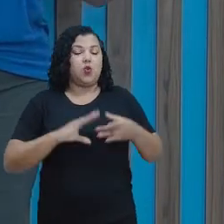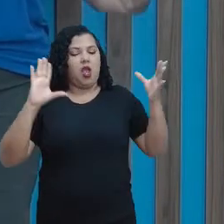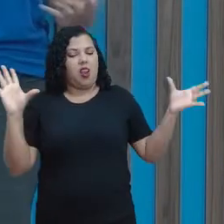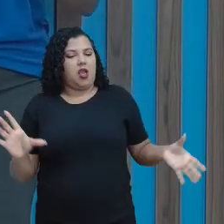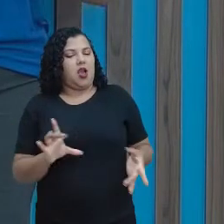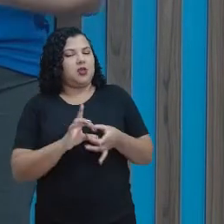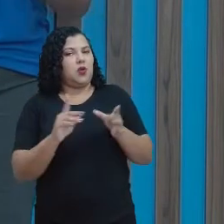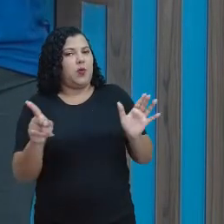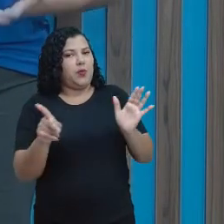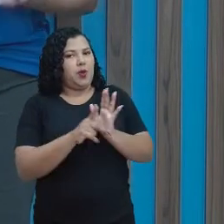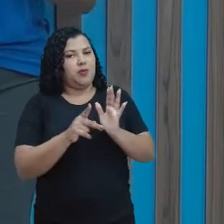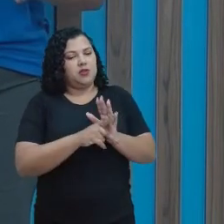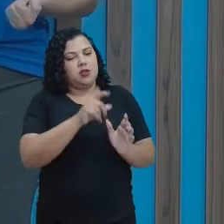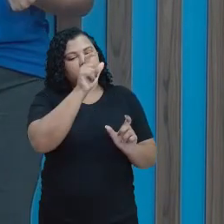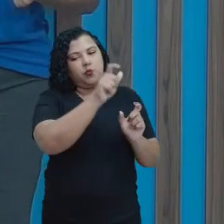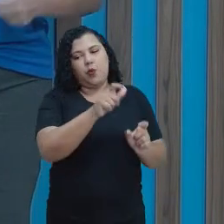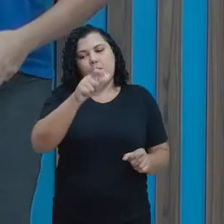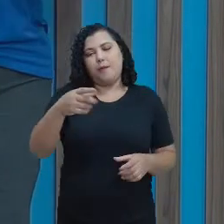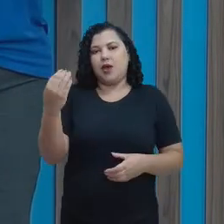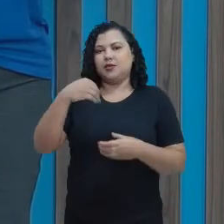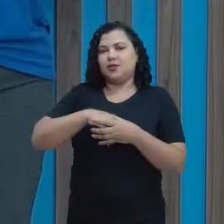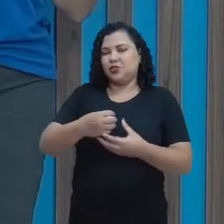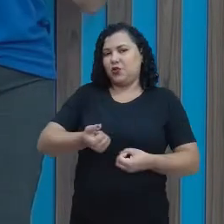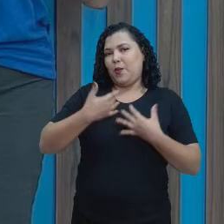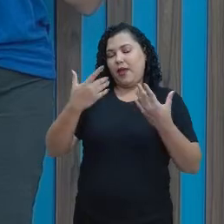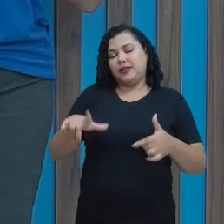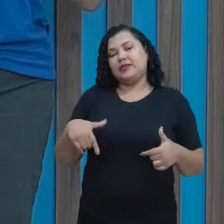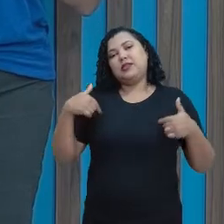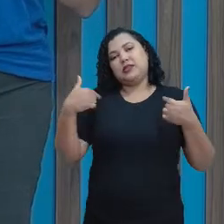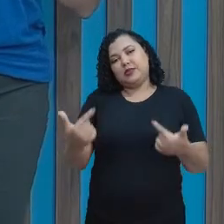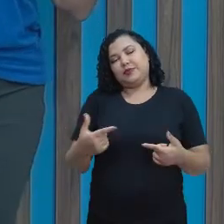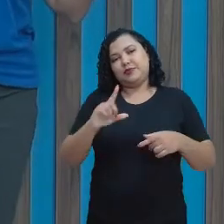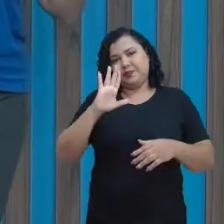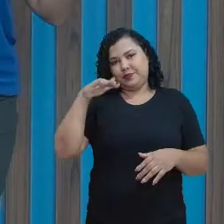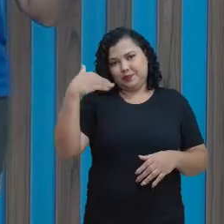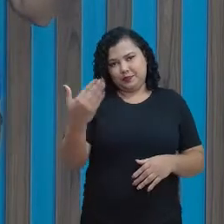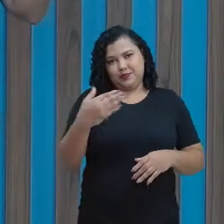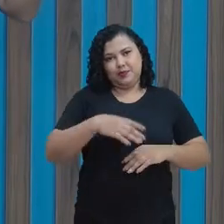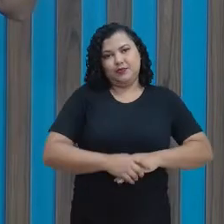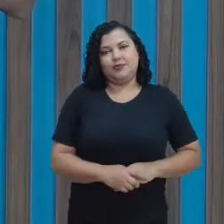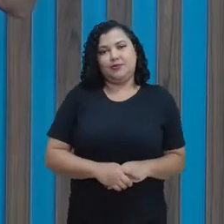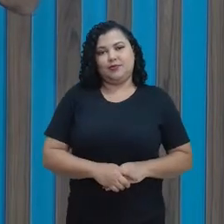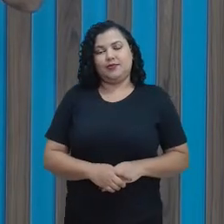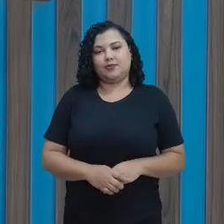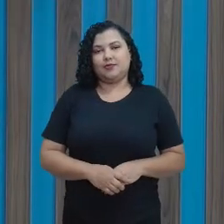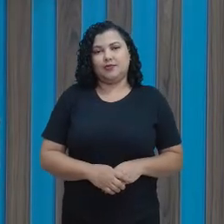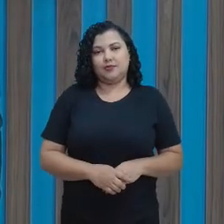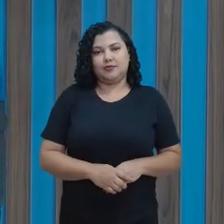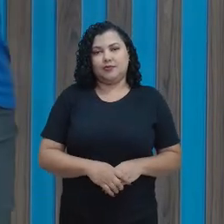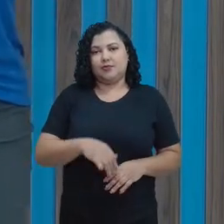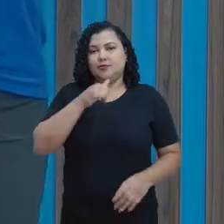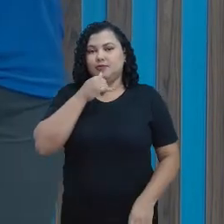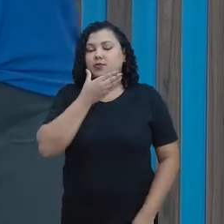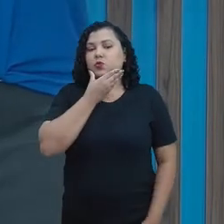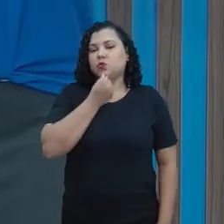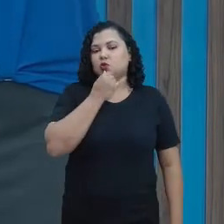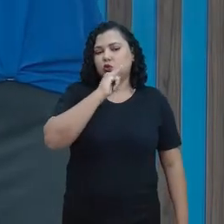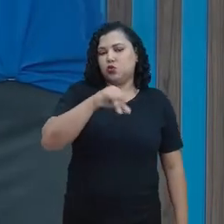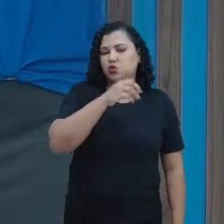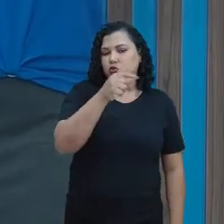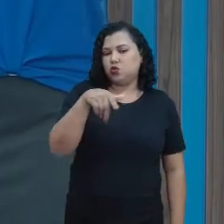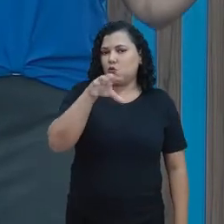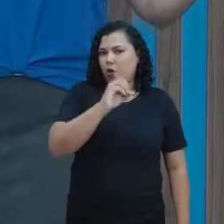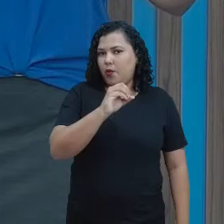ligação entre os personagens do poema e as ações posteriores. Então, quando eu tenho que João que amava